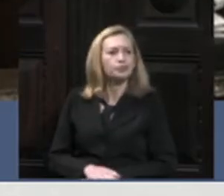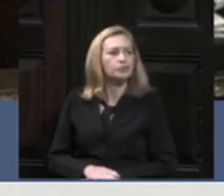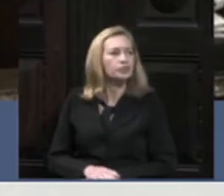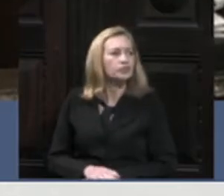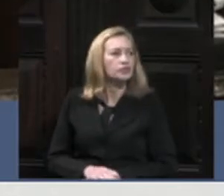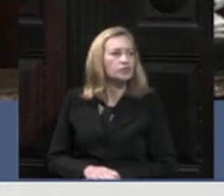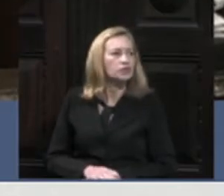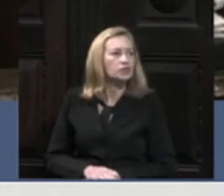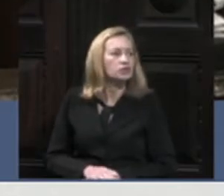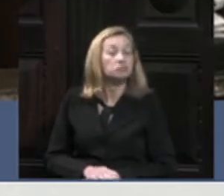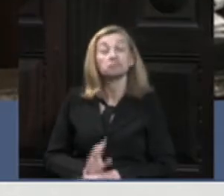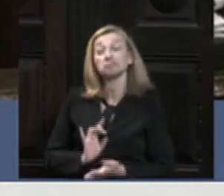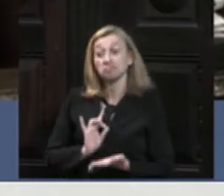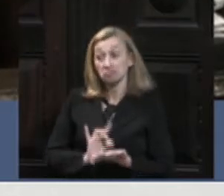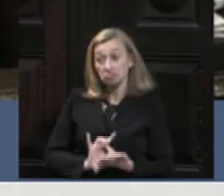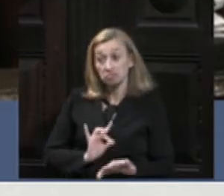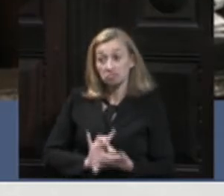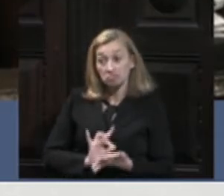Porque, a bem da verdade,